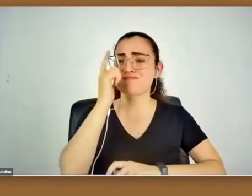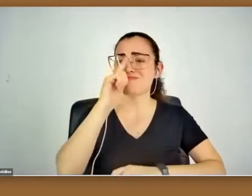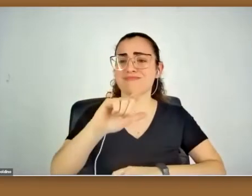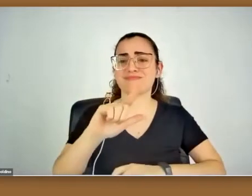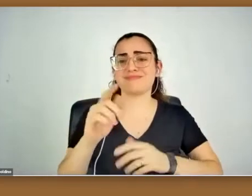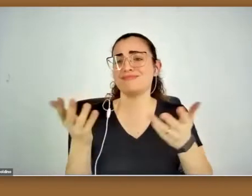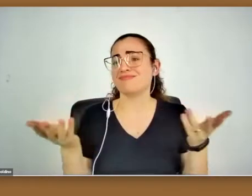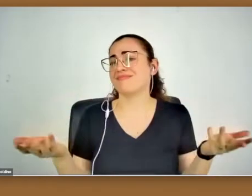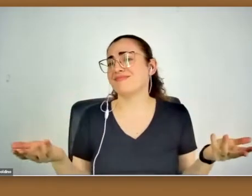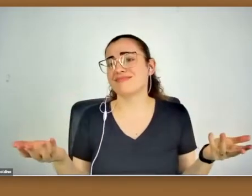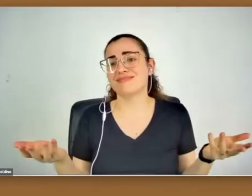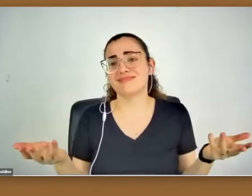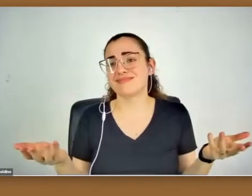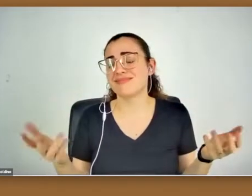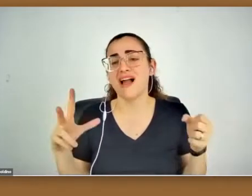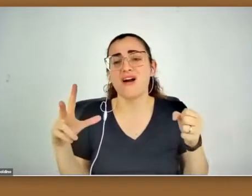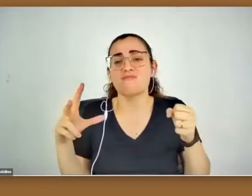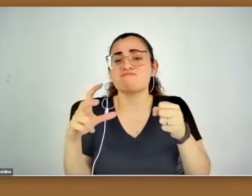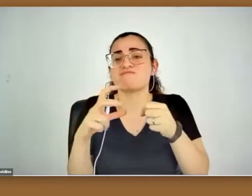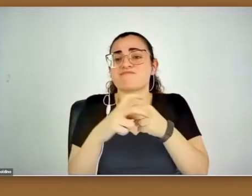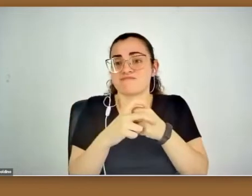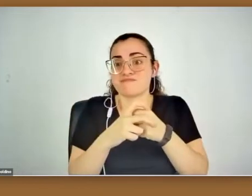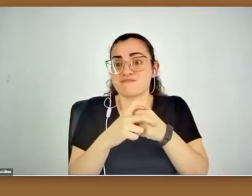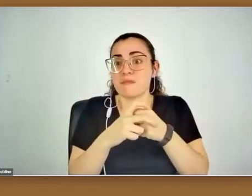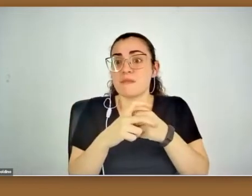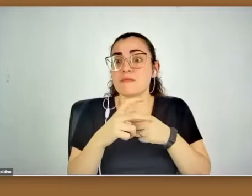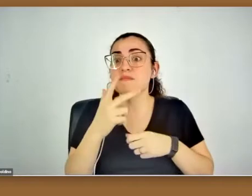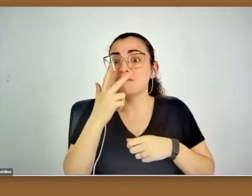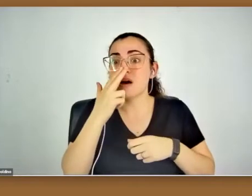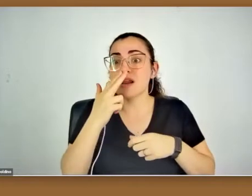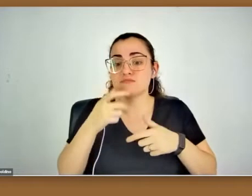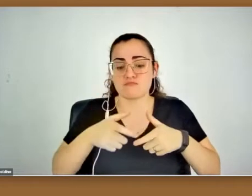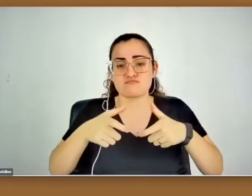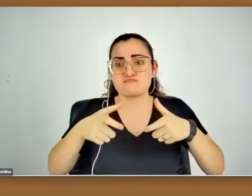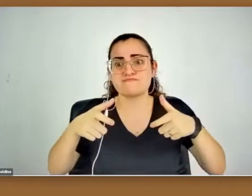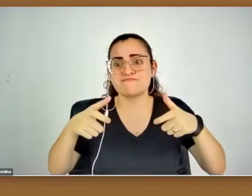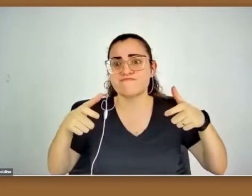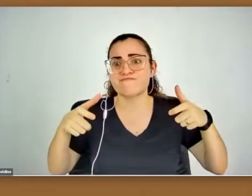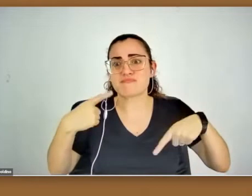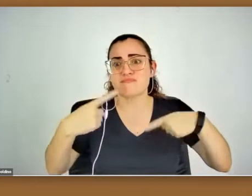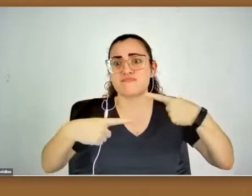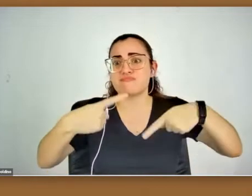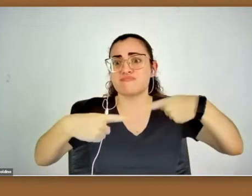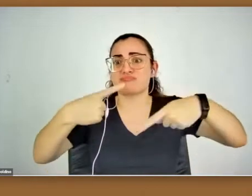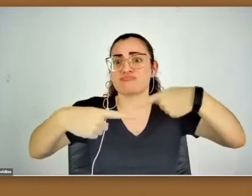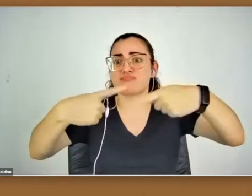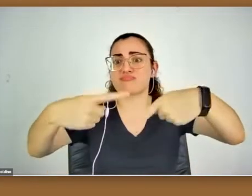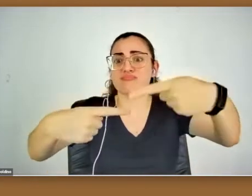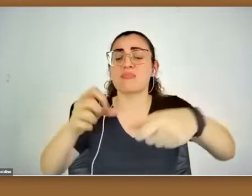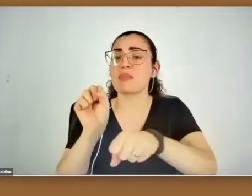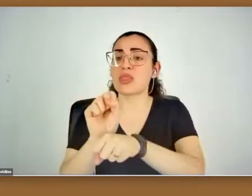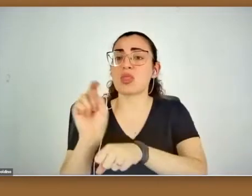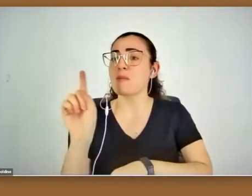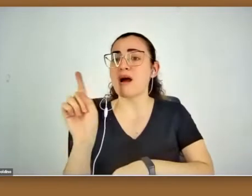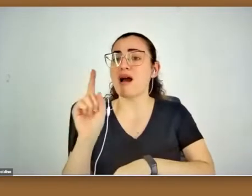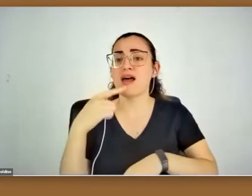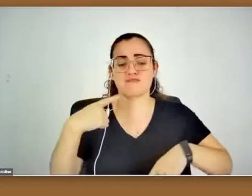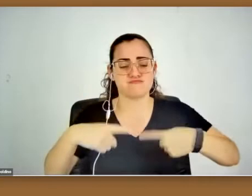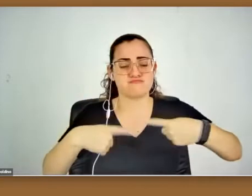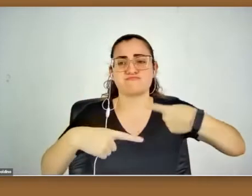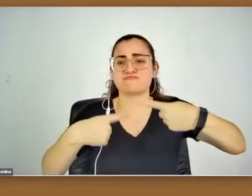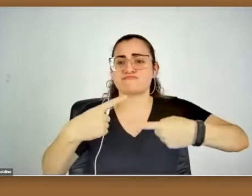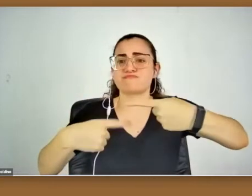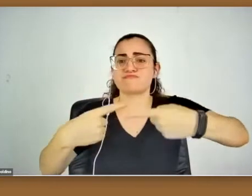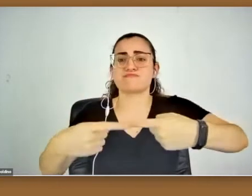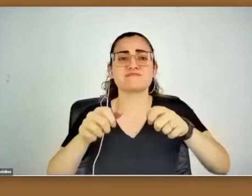é conseguir ter novas gerações, se multiplicar, ótimo que você consiga, né, ser passado utilizando o mosquito